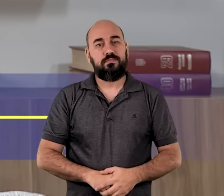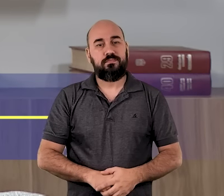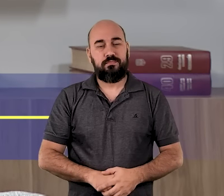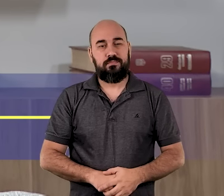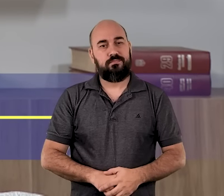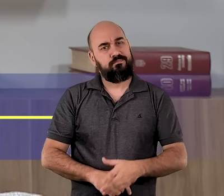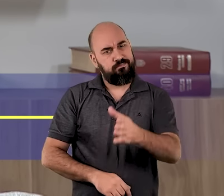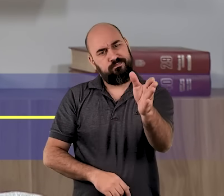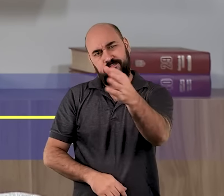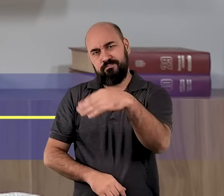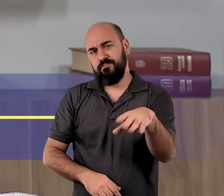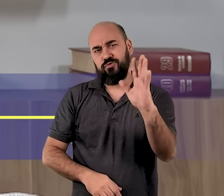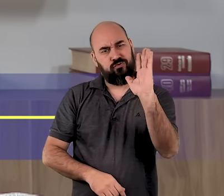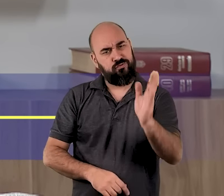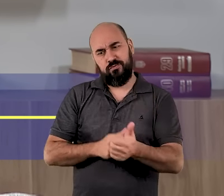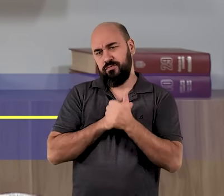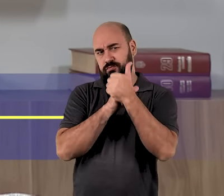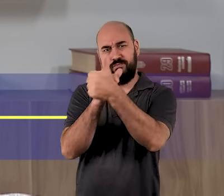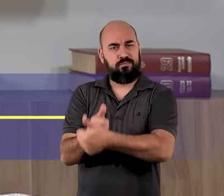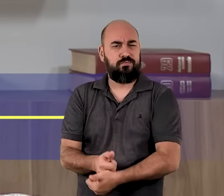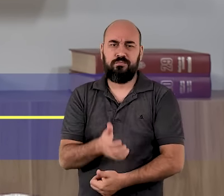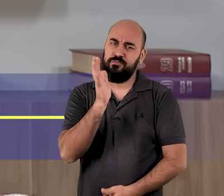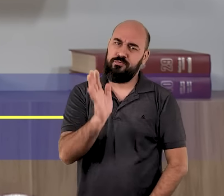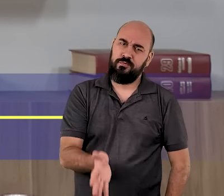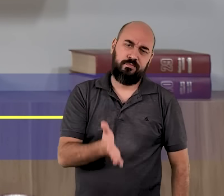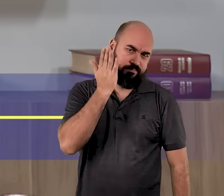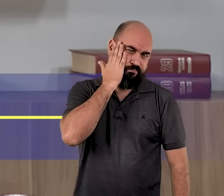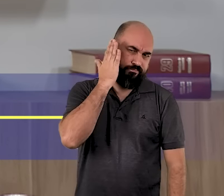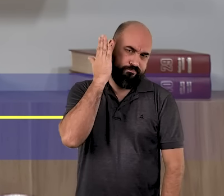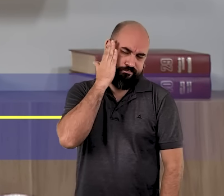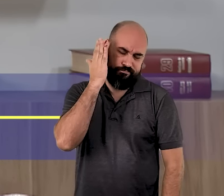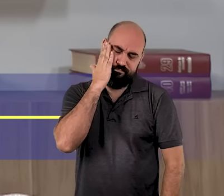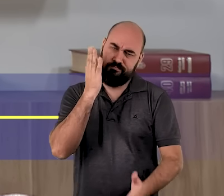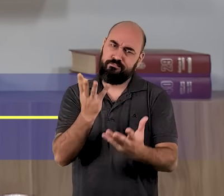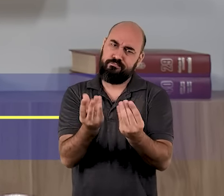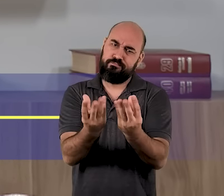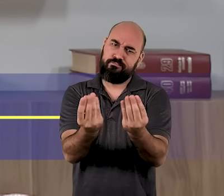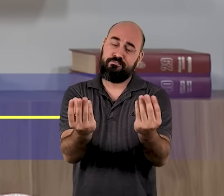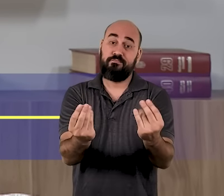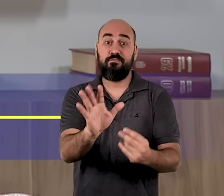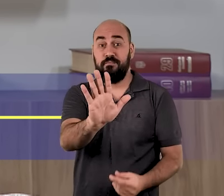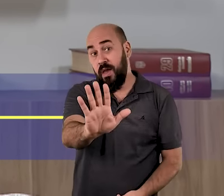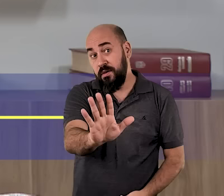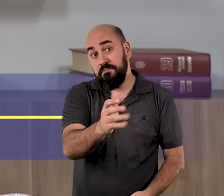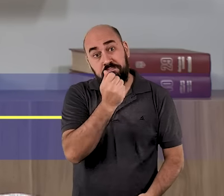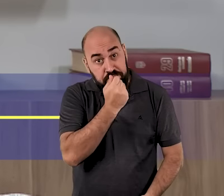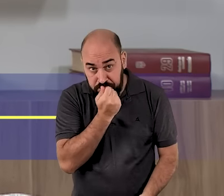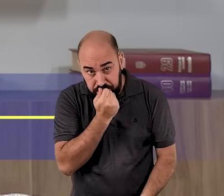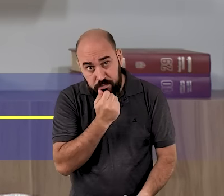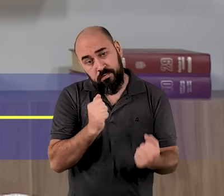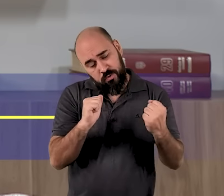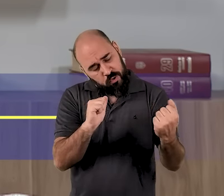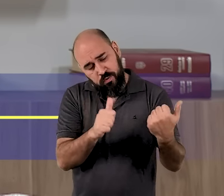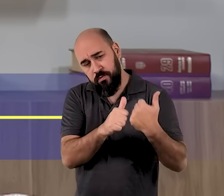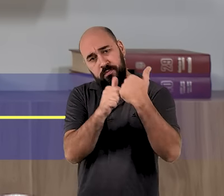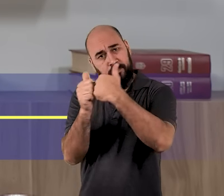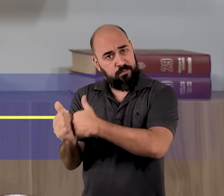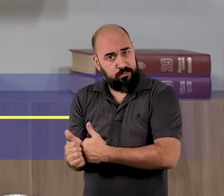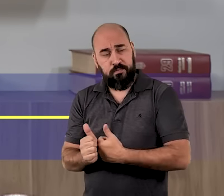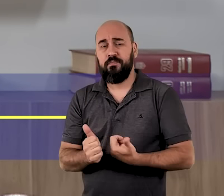@arautosdoreioficial. Eu sei que já há milhares de pessoas que nos seguem nessas redes sociais. E se você não segue ainda, pode estar com a